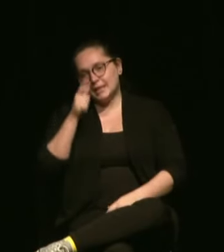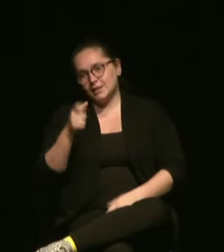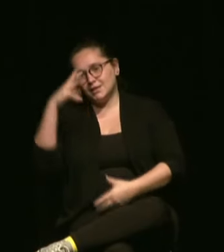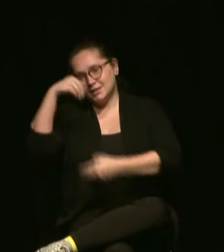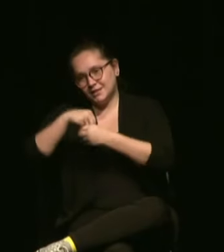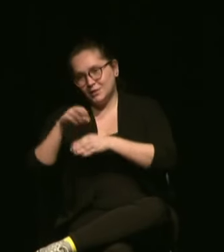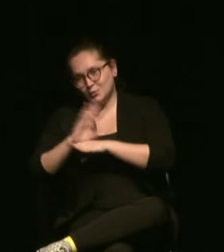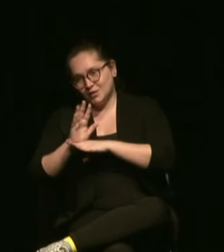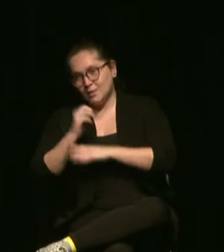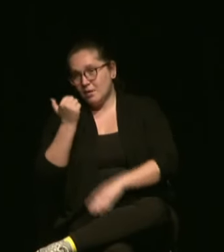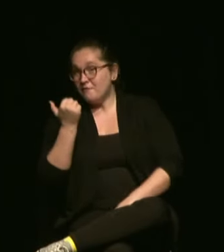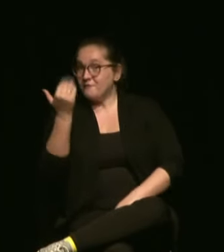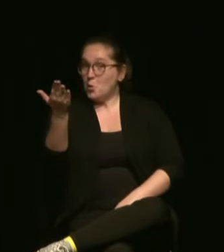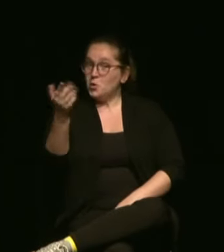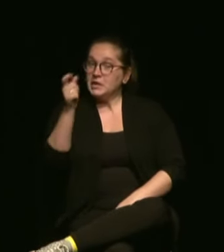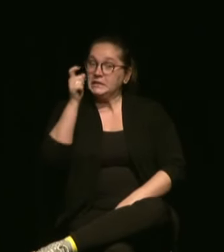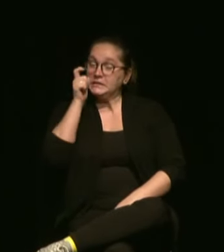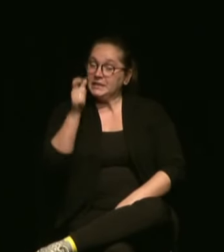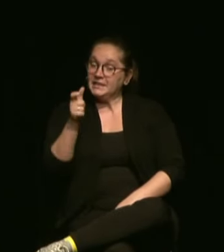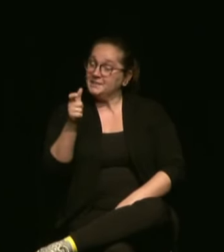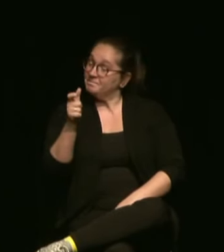cinema do que fora do cinema.